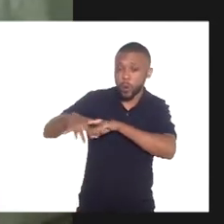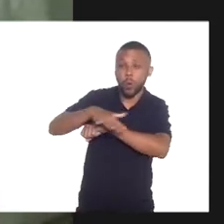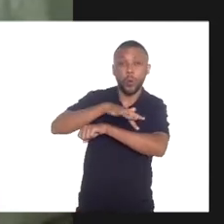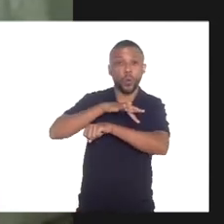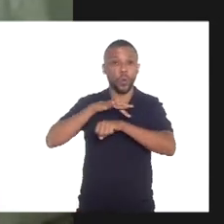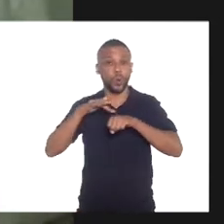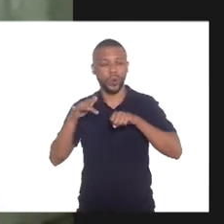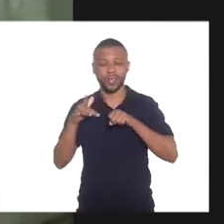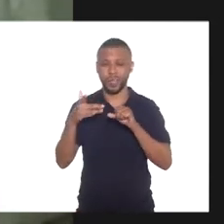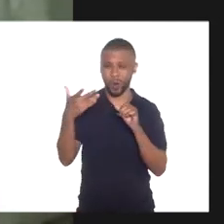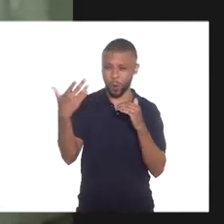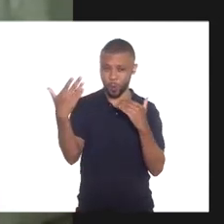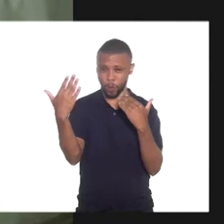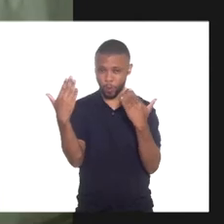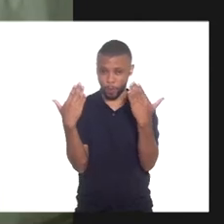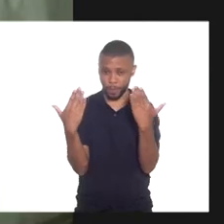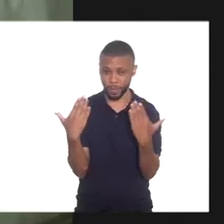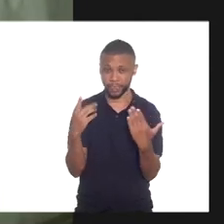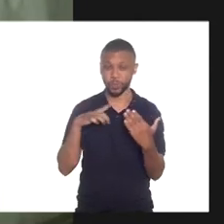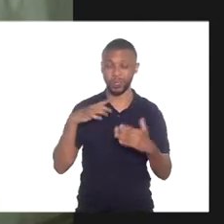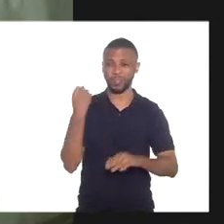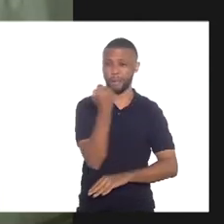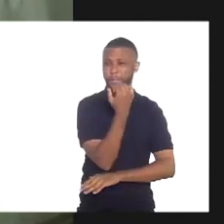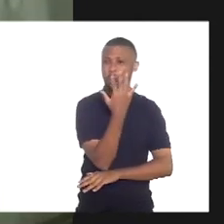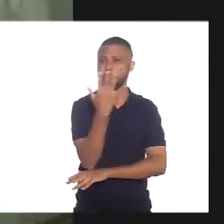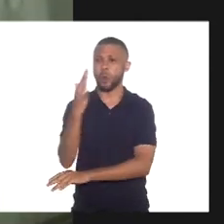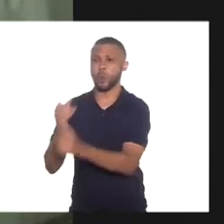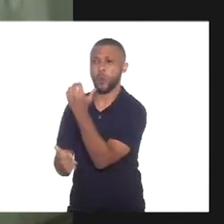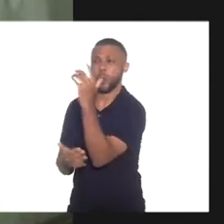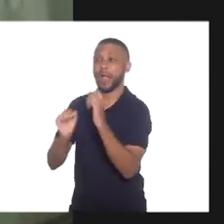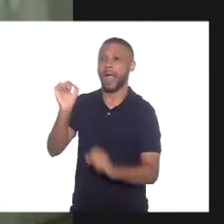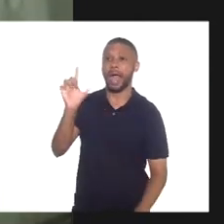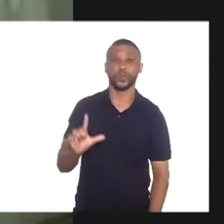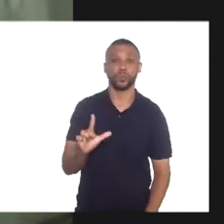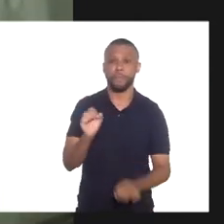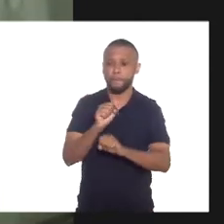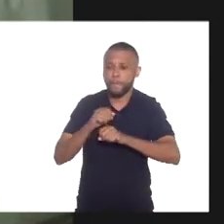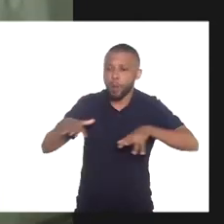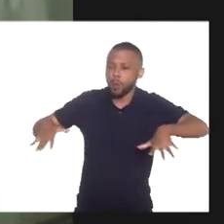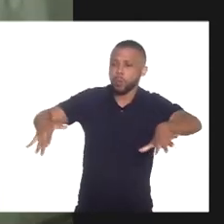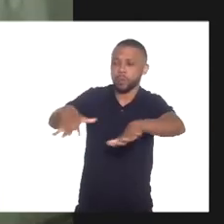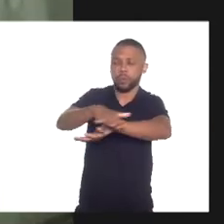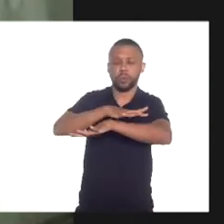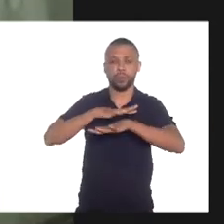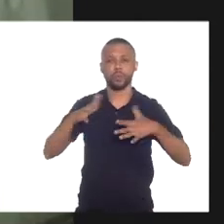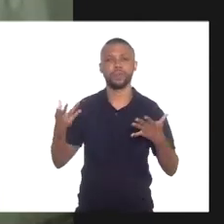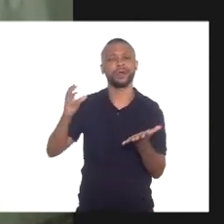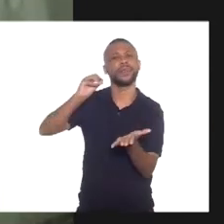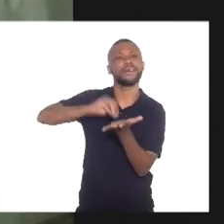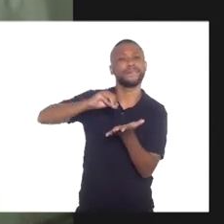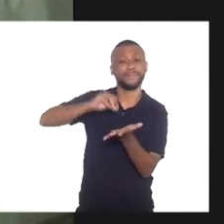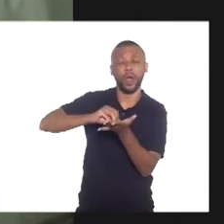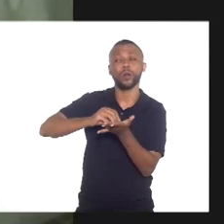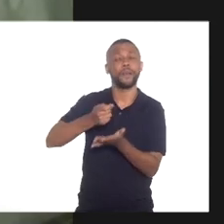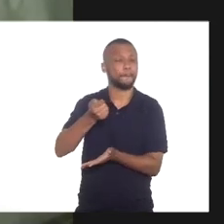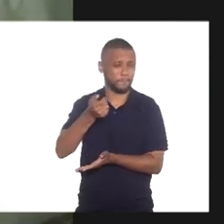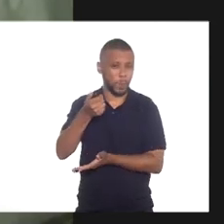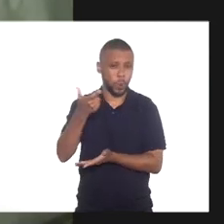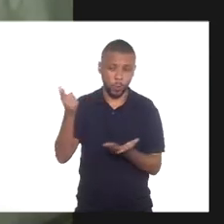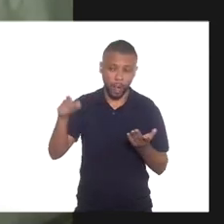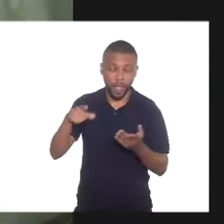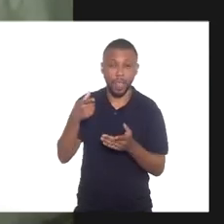Azul, mas tão pouco explorada. E dentro de uma dessas